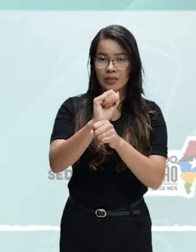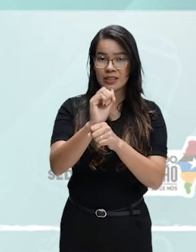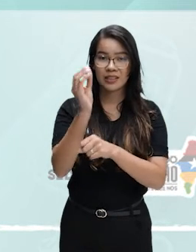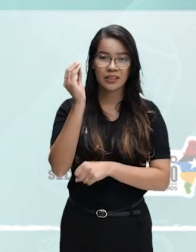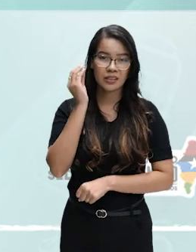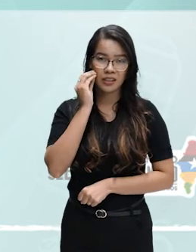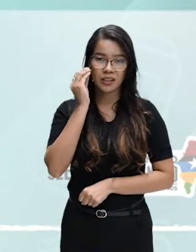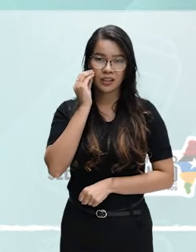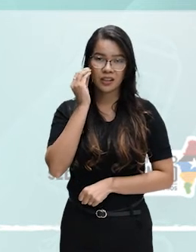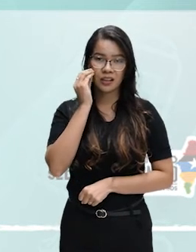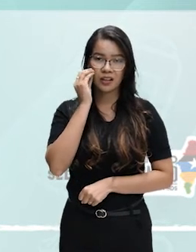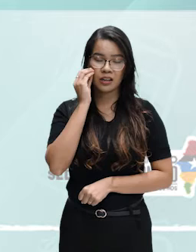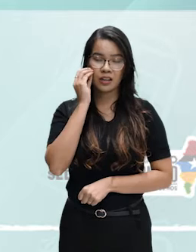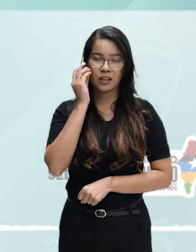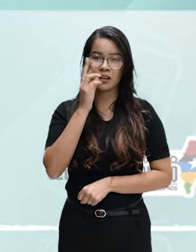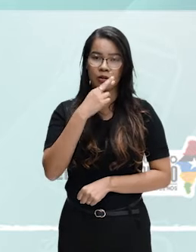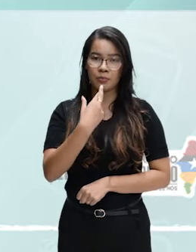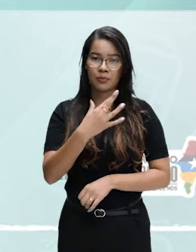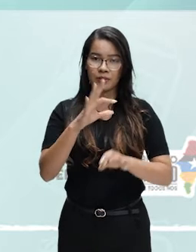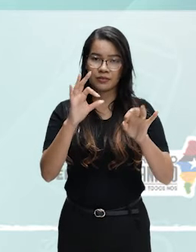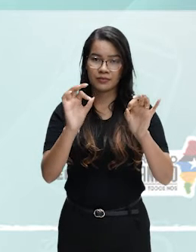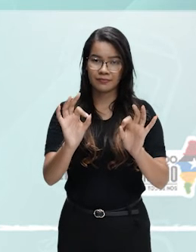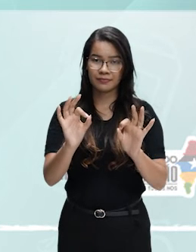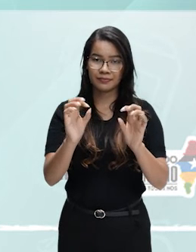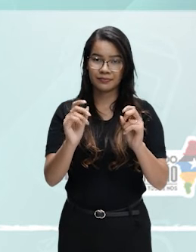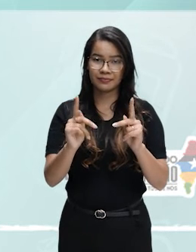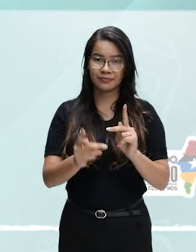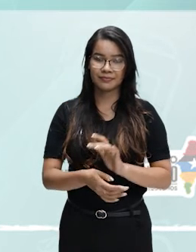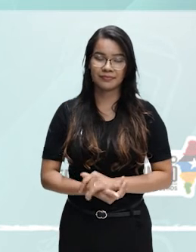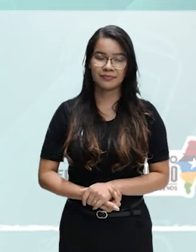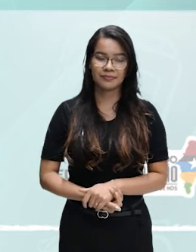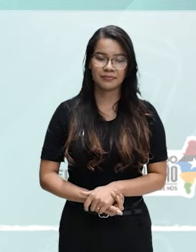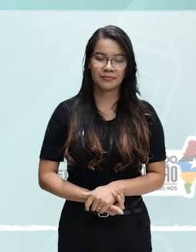fazer, tá? Que a gente vai agora ver a resposta para vocês.